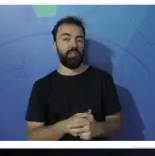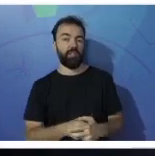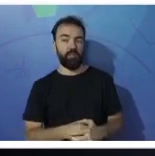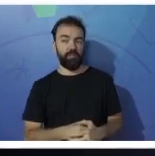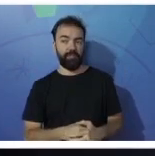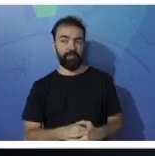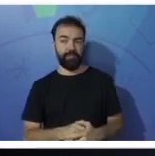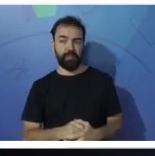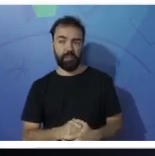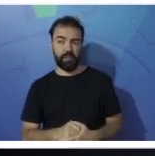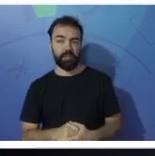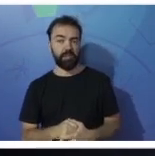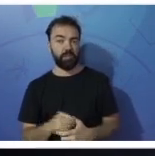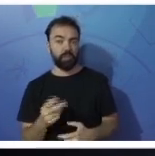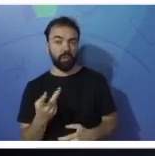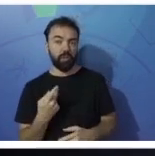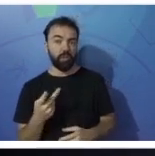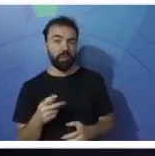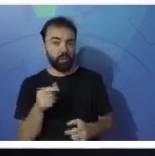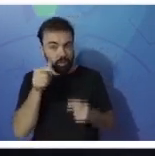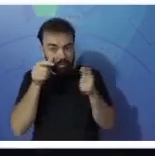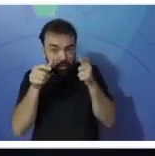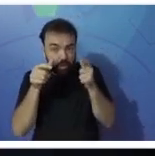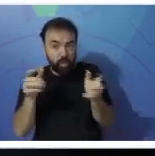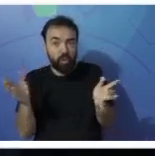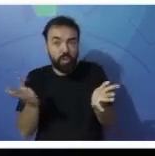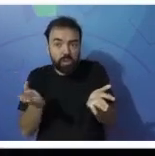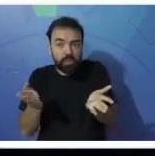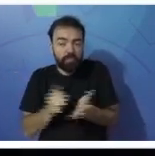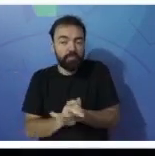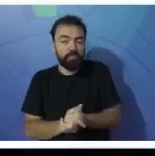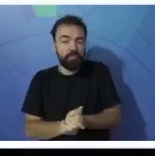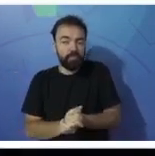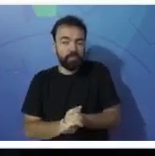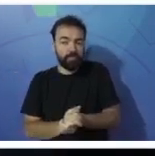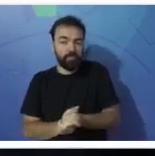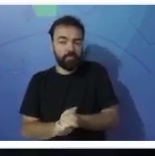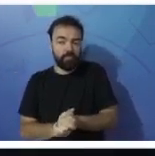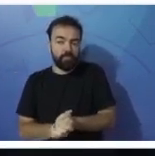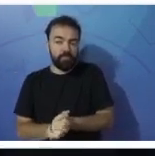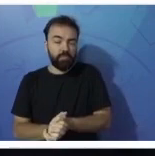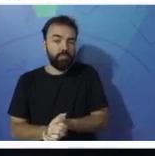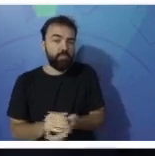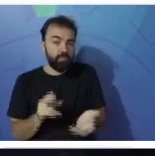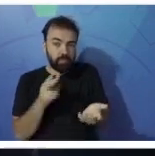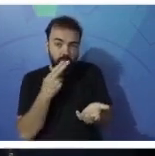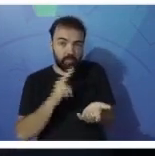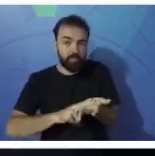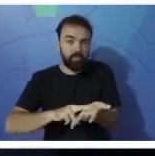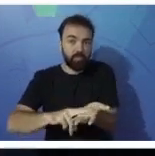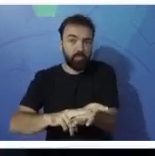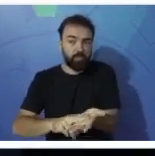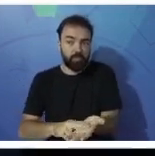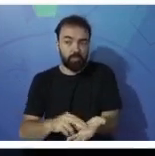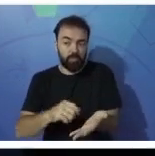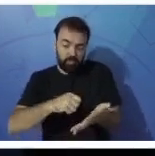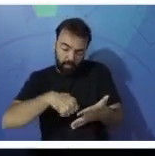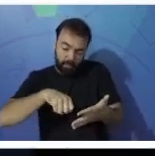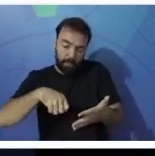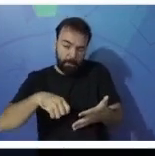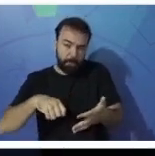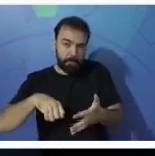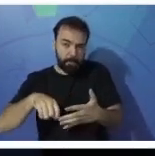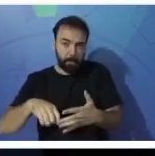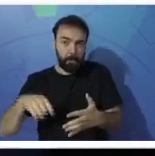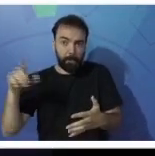de carta, que nós vamos ver na aula de hoje. Além disso, as cartas costumam ser escritas à